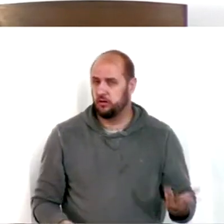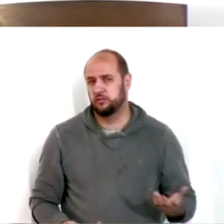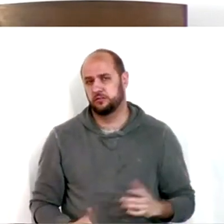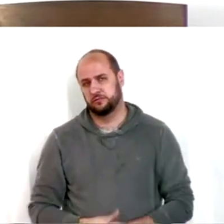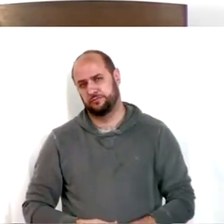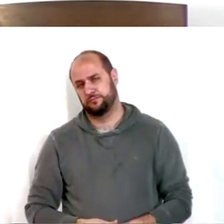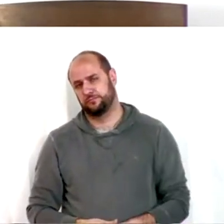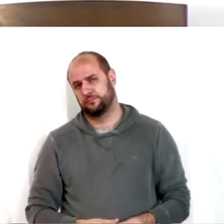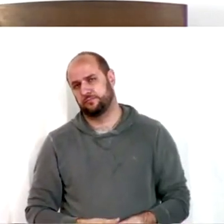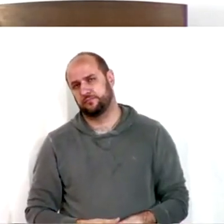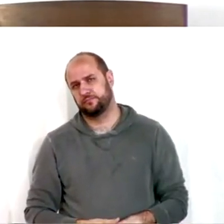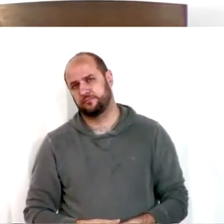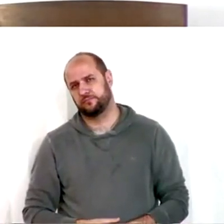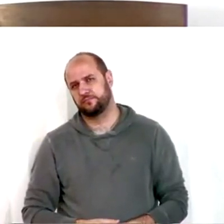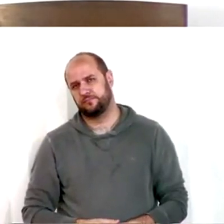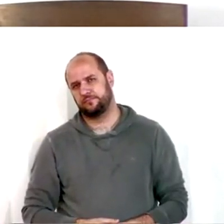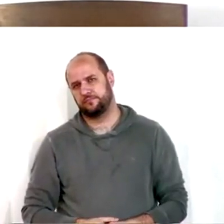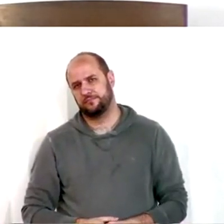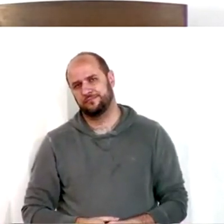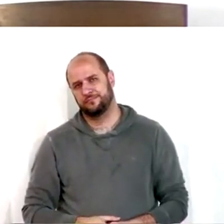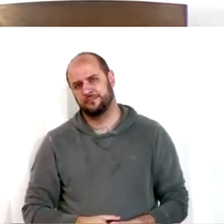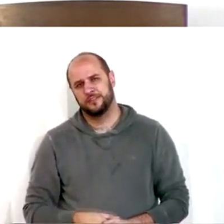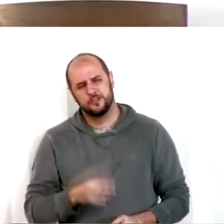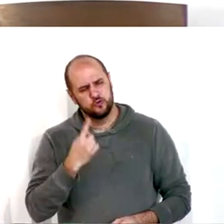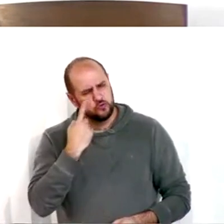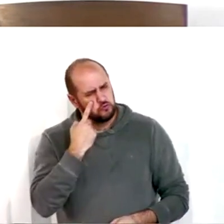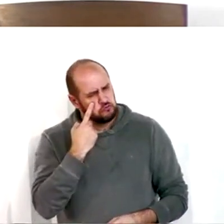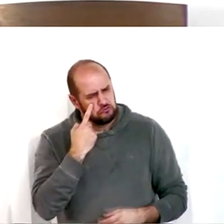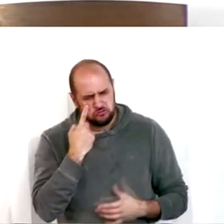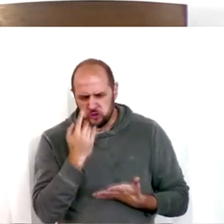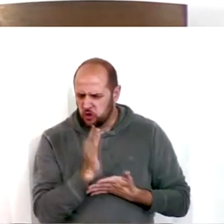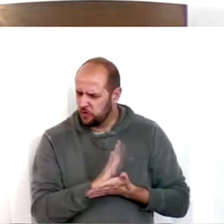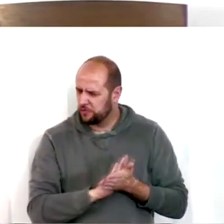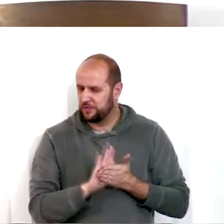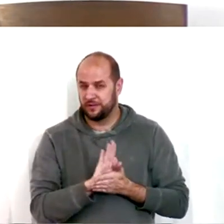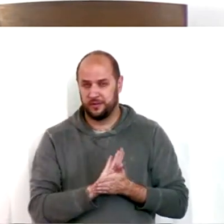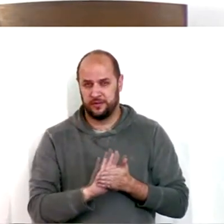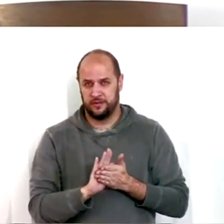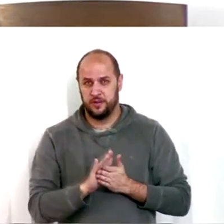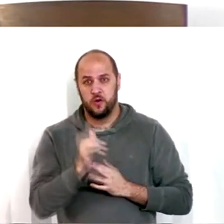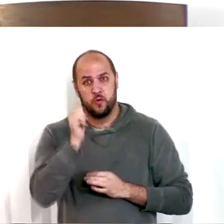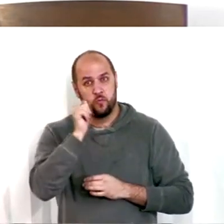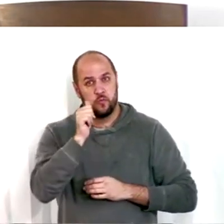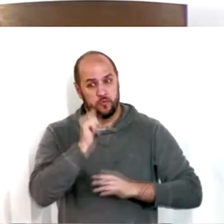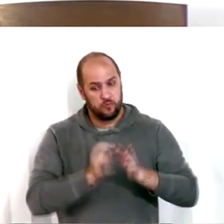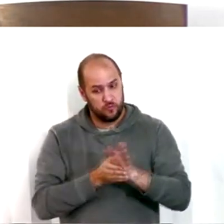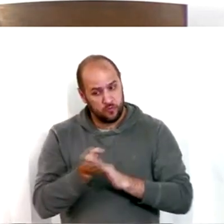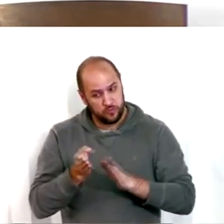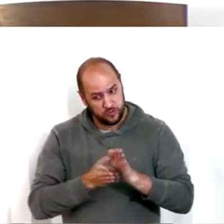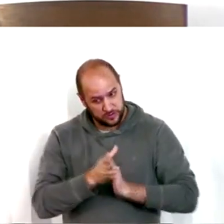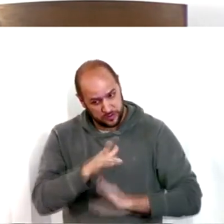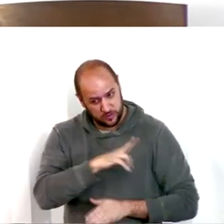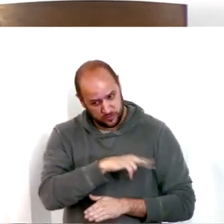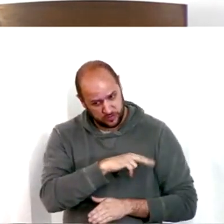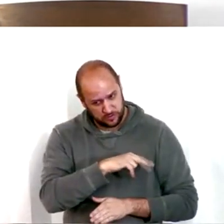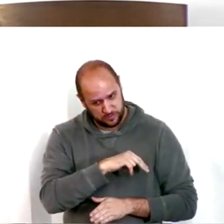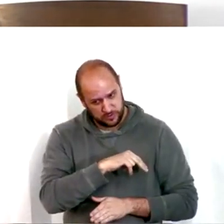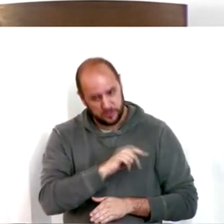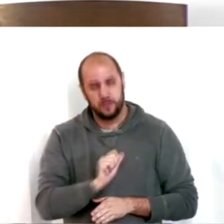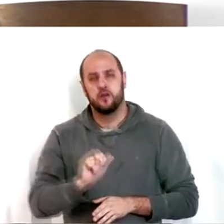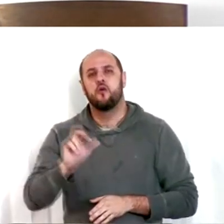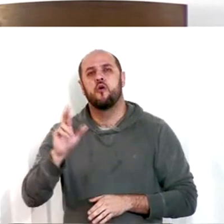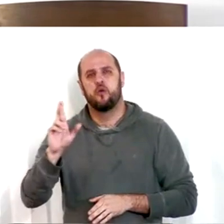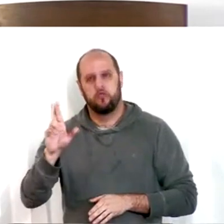acontecer. Sem sombra de dúvidas, o conselho de Noemi pôs tanto